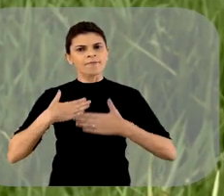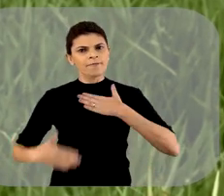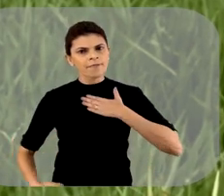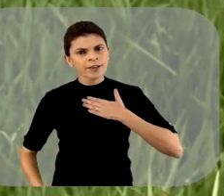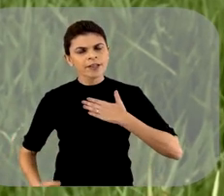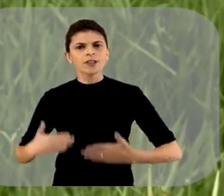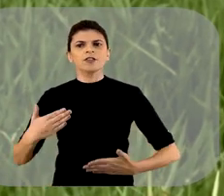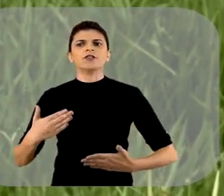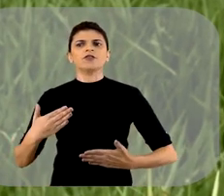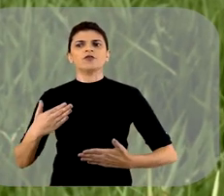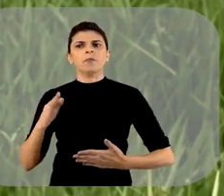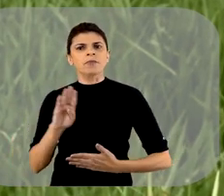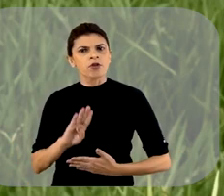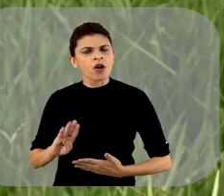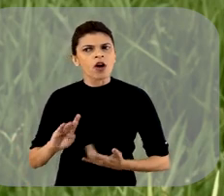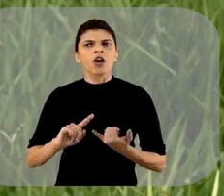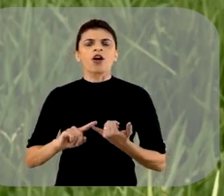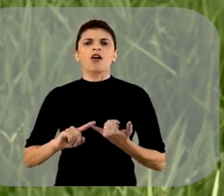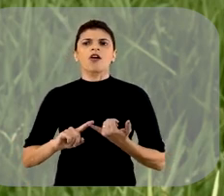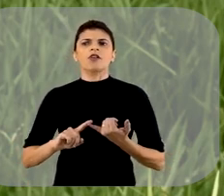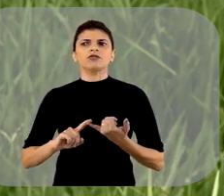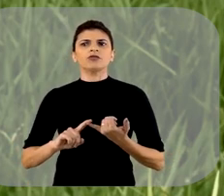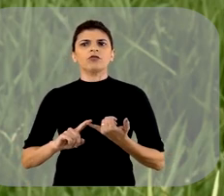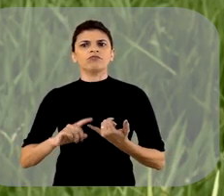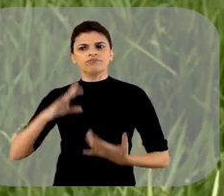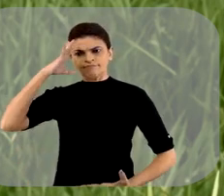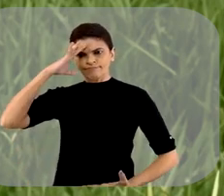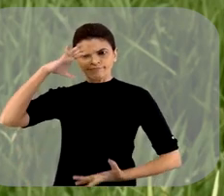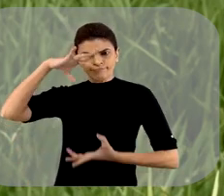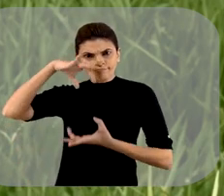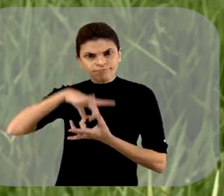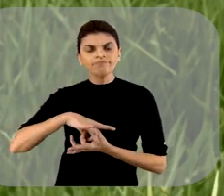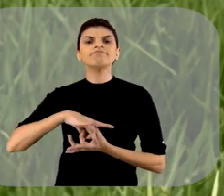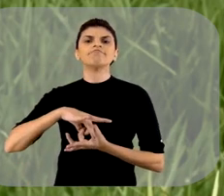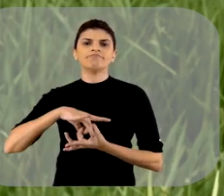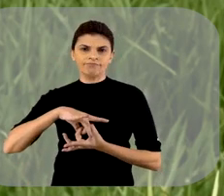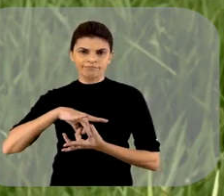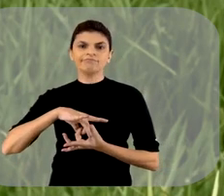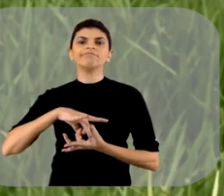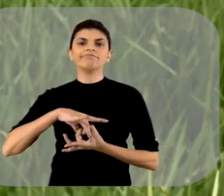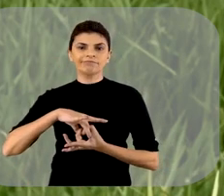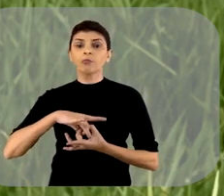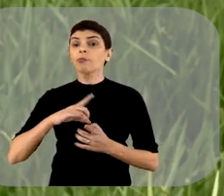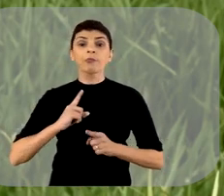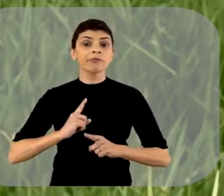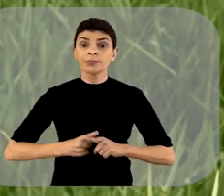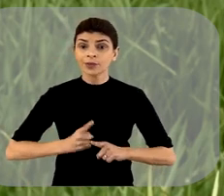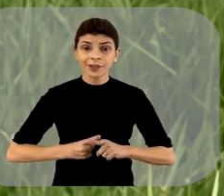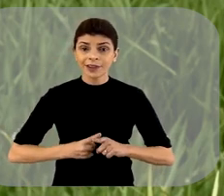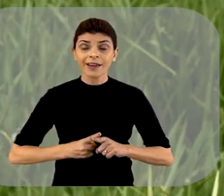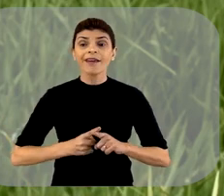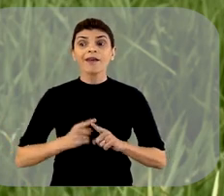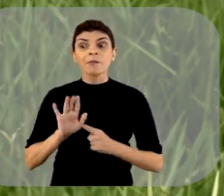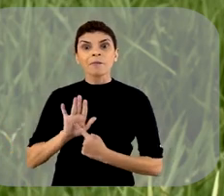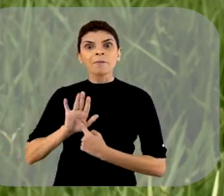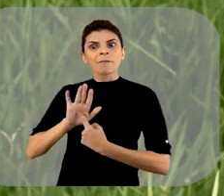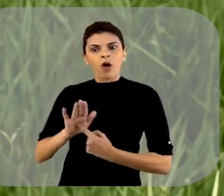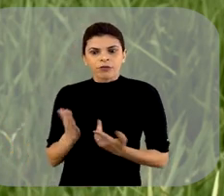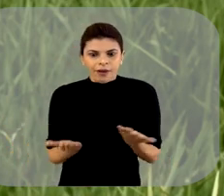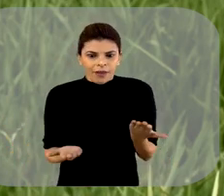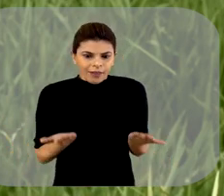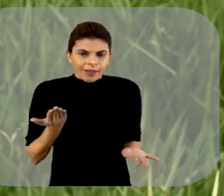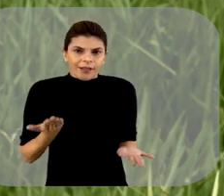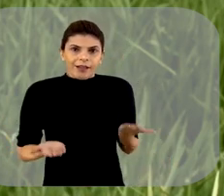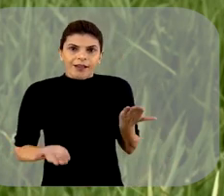físico, biológico, né, ele é bastante ligado, resultado, né, de um equilíbrio total